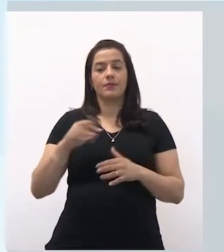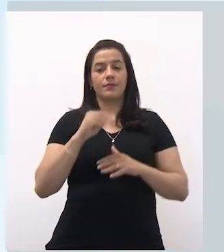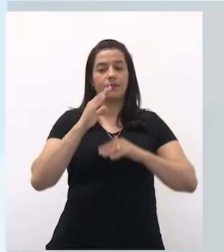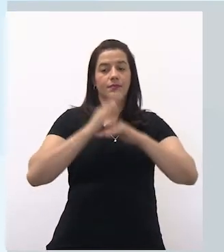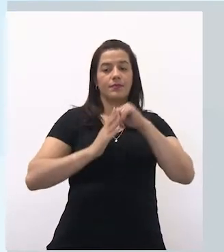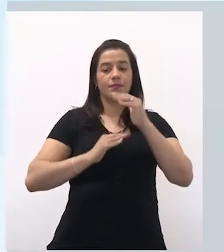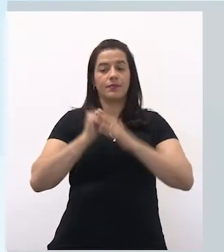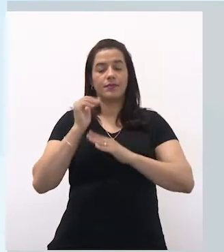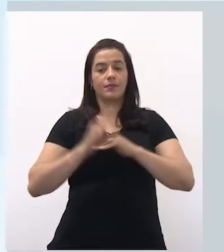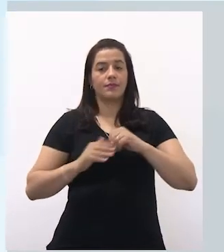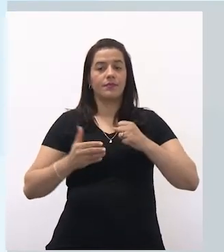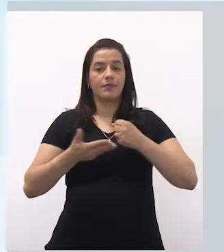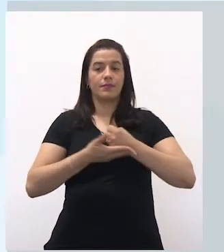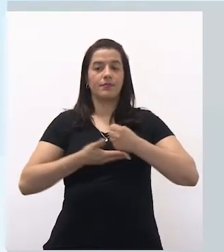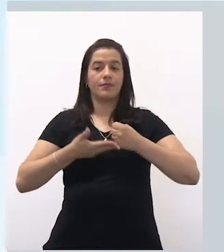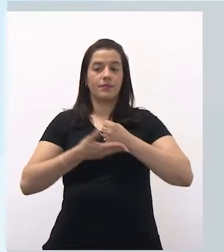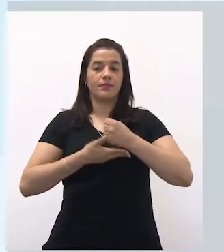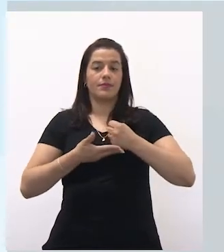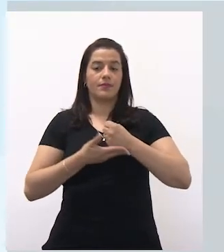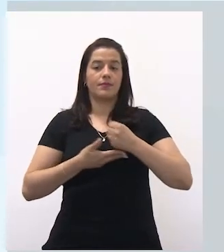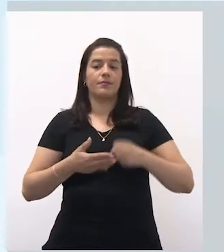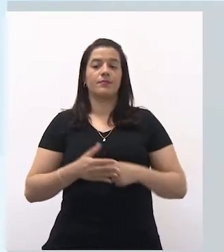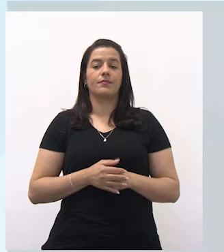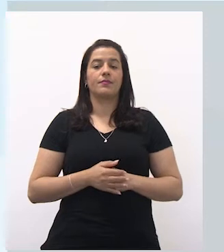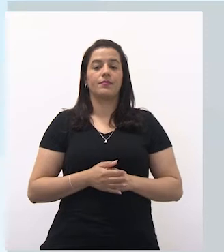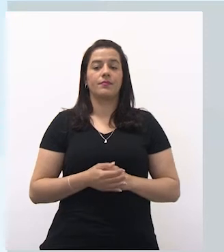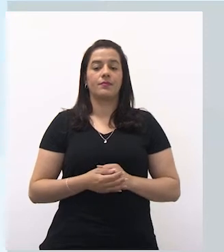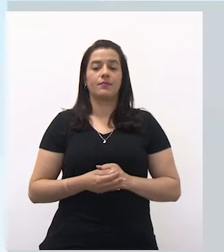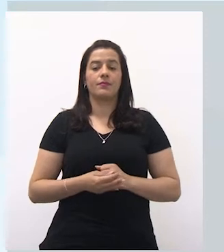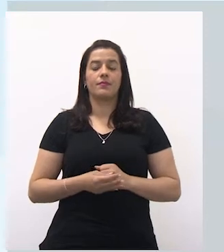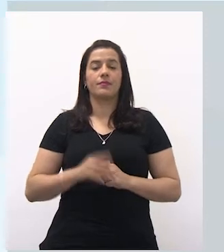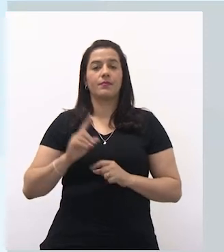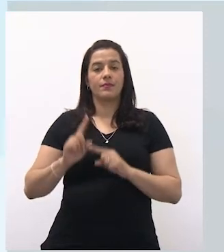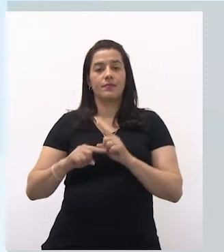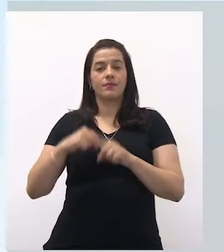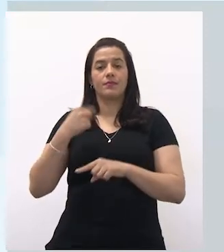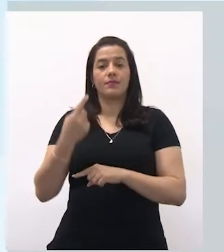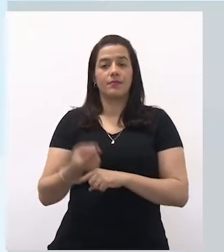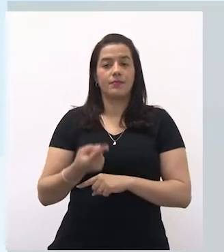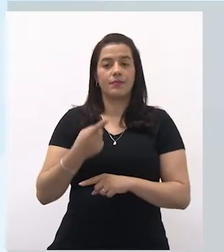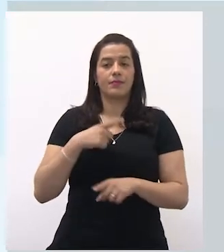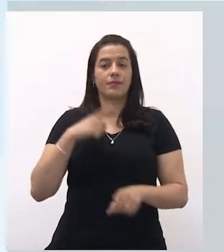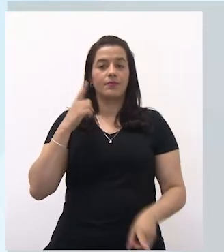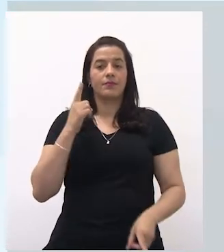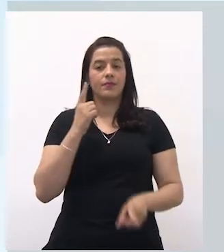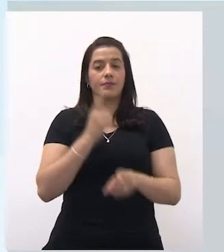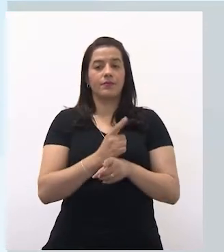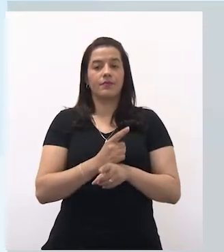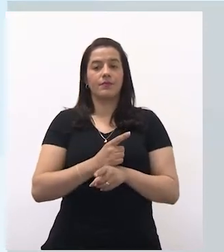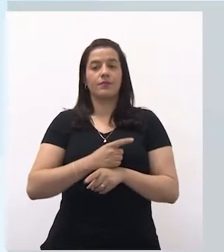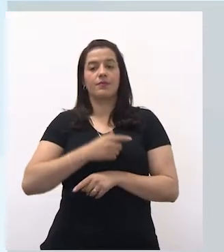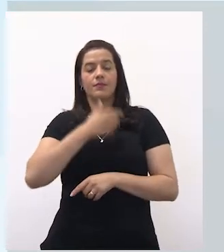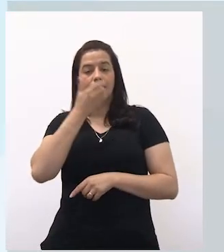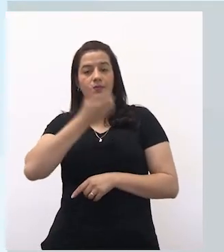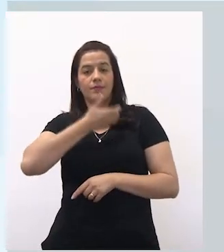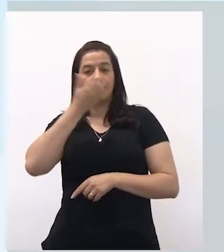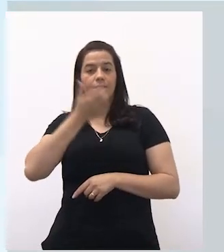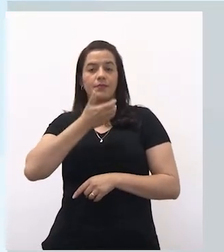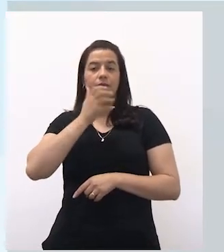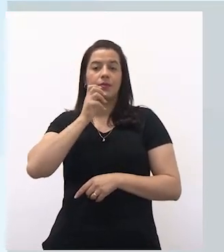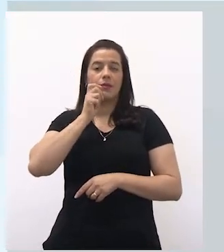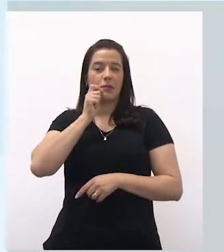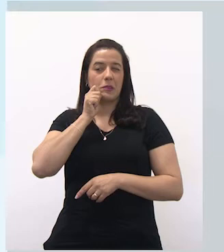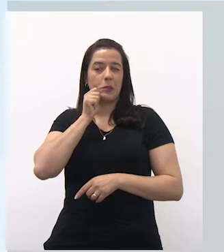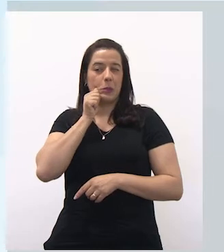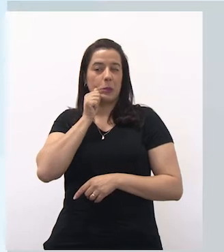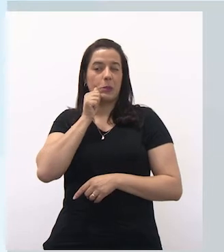habilidades básicas. Habilidades básicas. Depois, quando eu identifico a fruta, que é um limão e que é uma